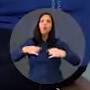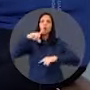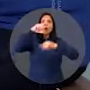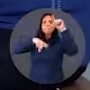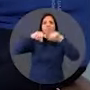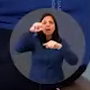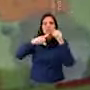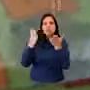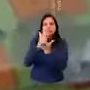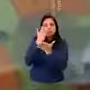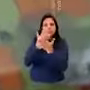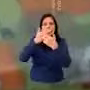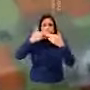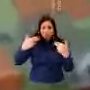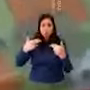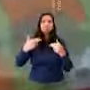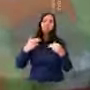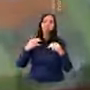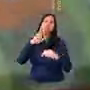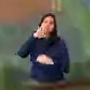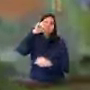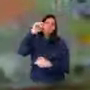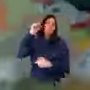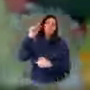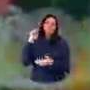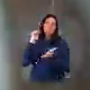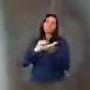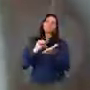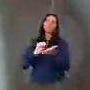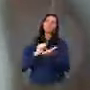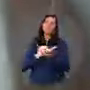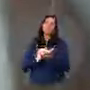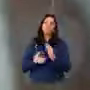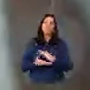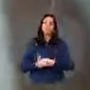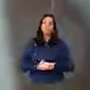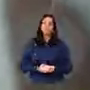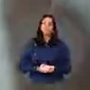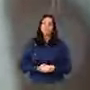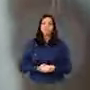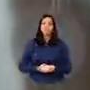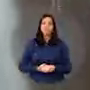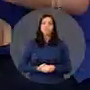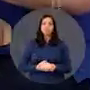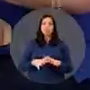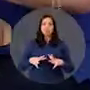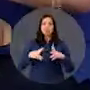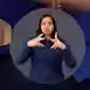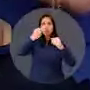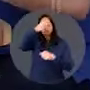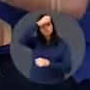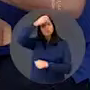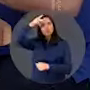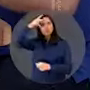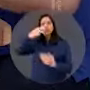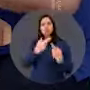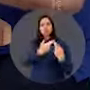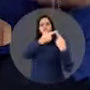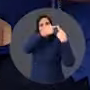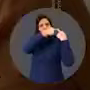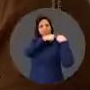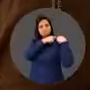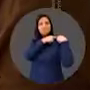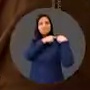escolar, o kit material escolar, jamais vai faltar. Todo prefeito responsável, que enfrentou a pandemia